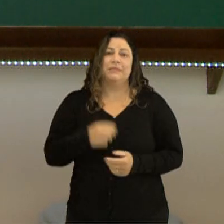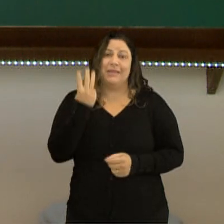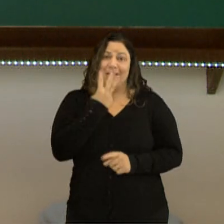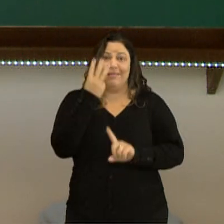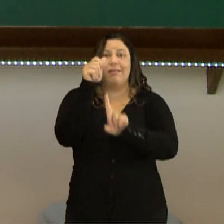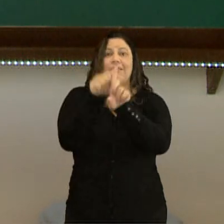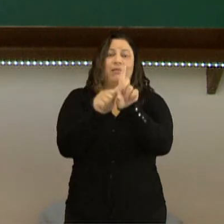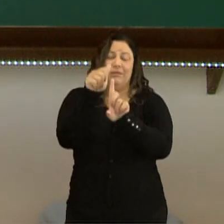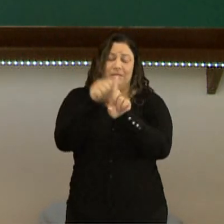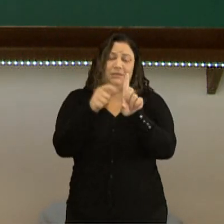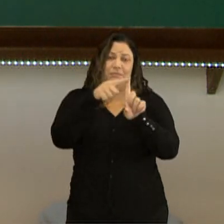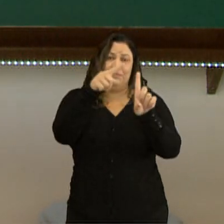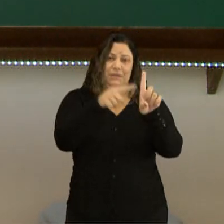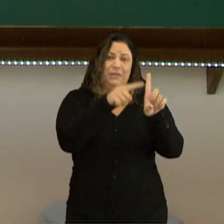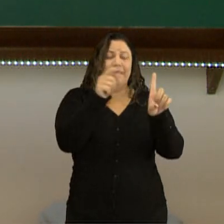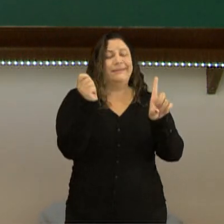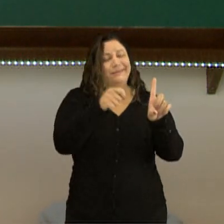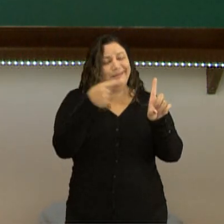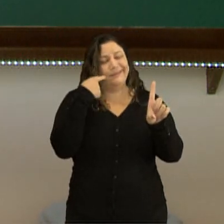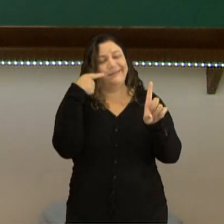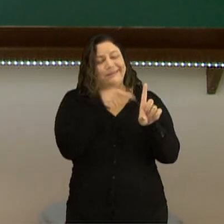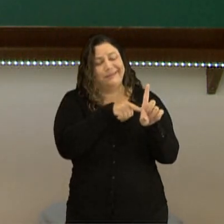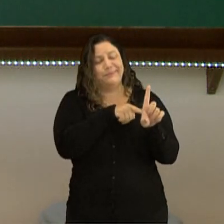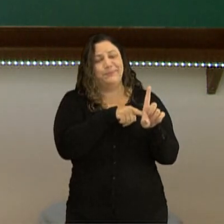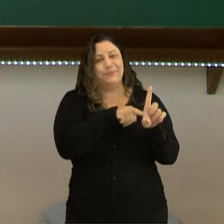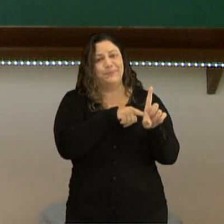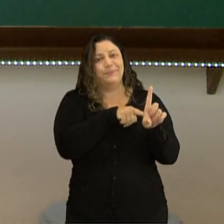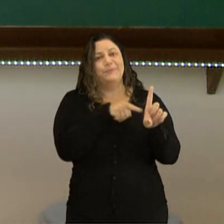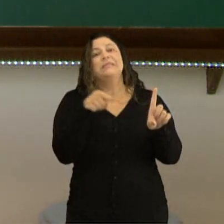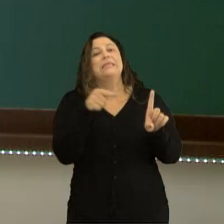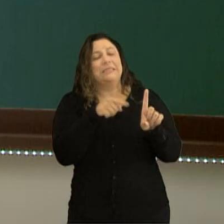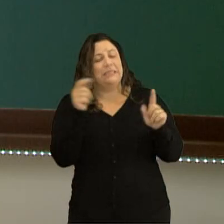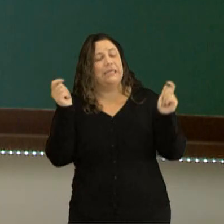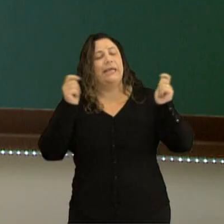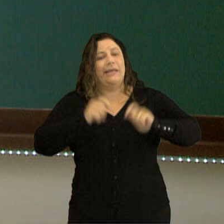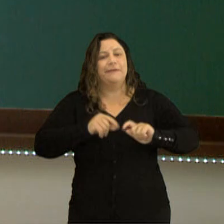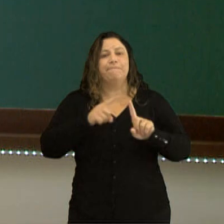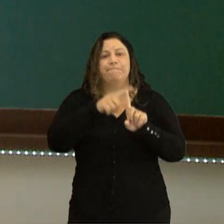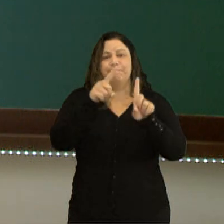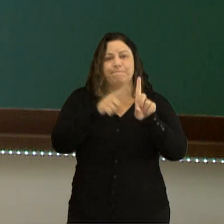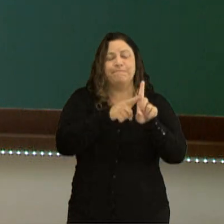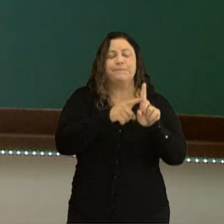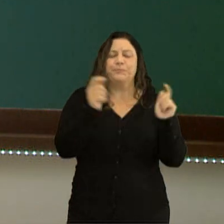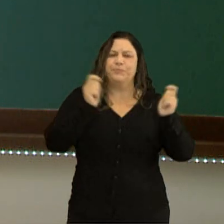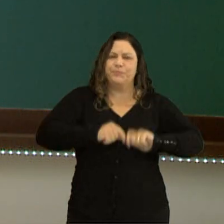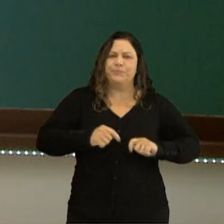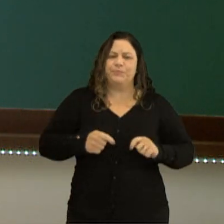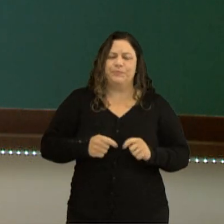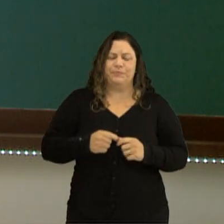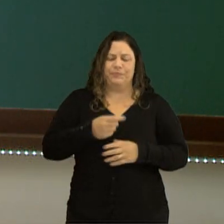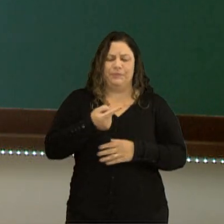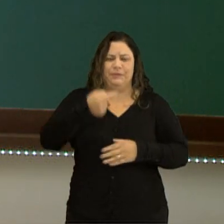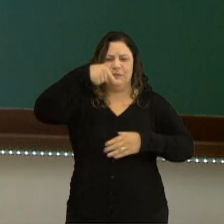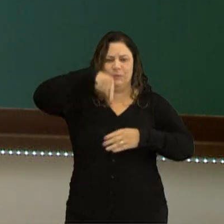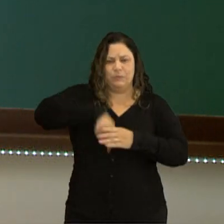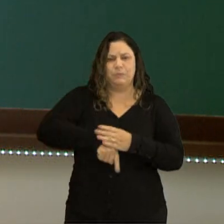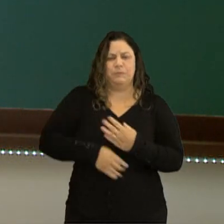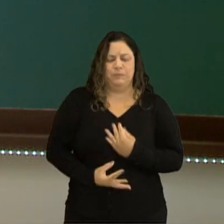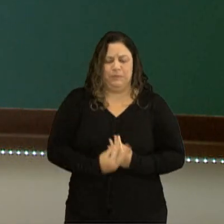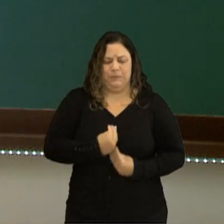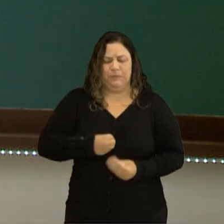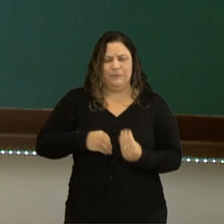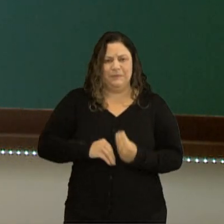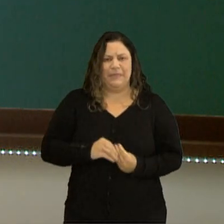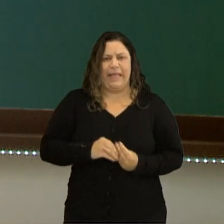da gravidez, infelizmente, esse parasita, ele pode ultrapassar a barreira placentária